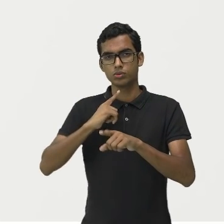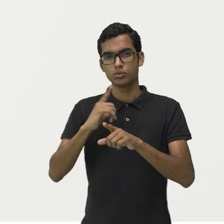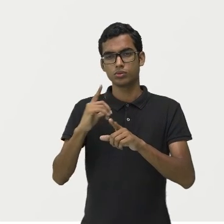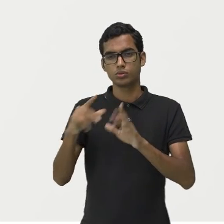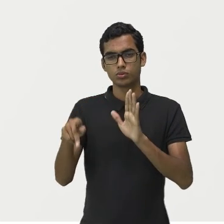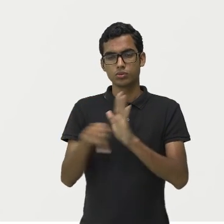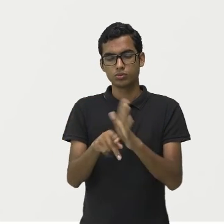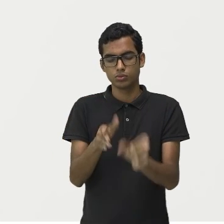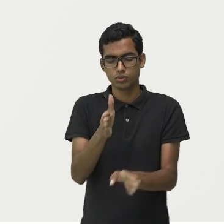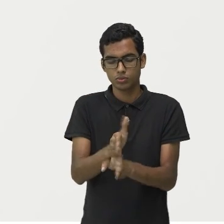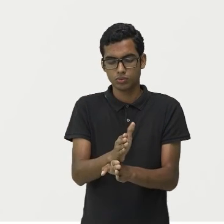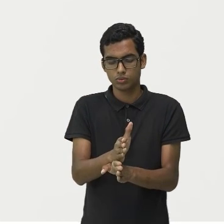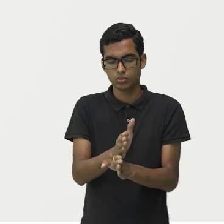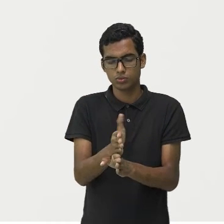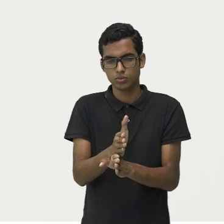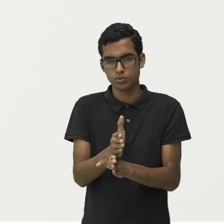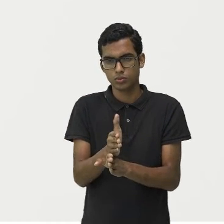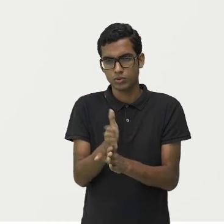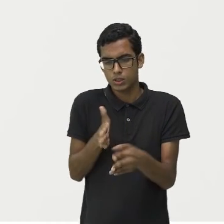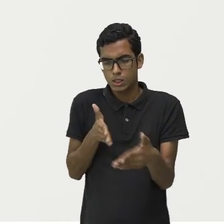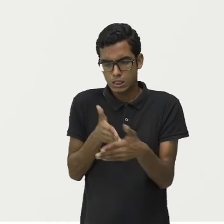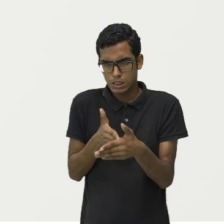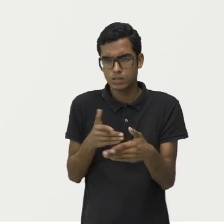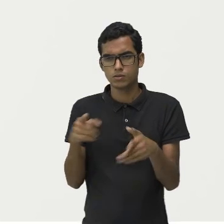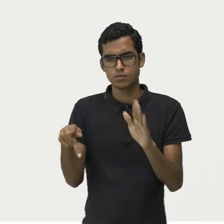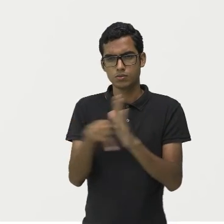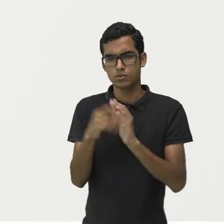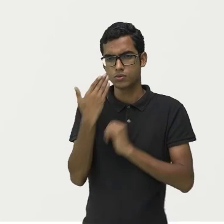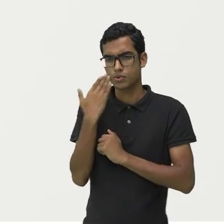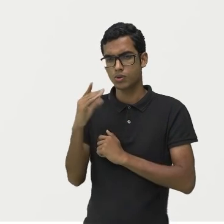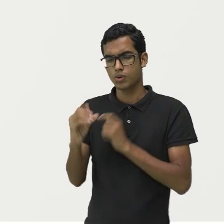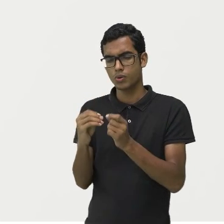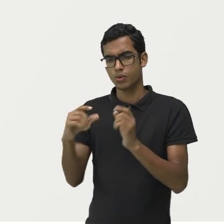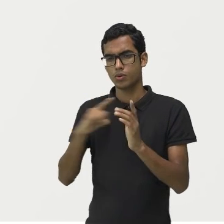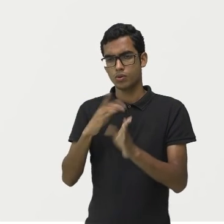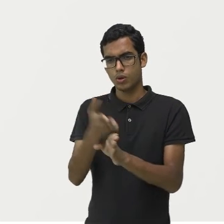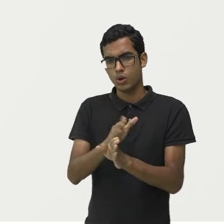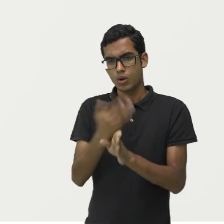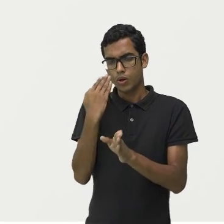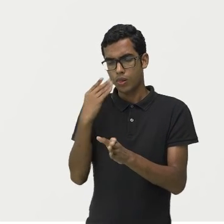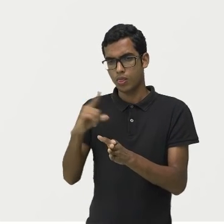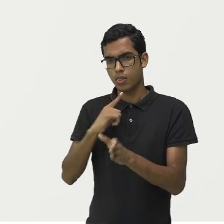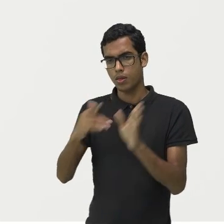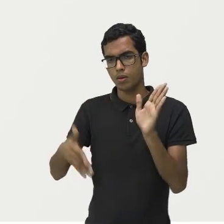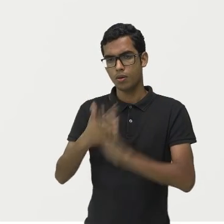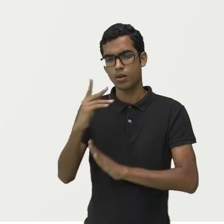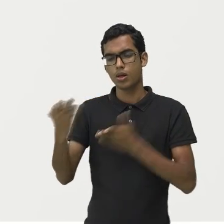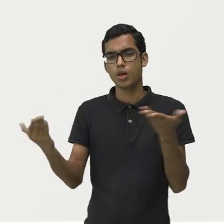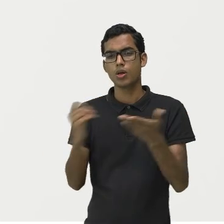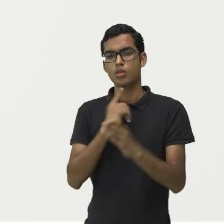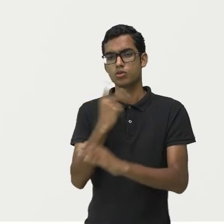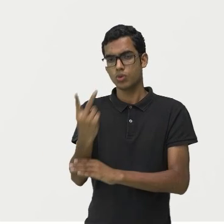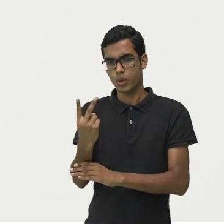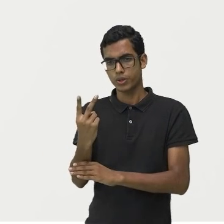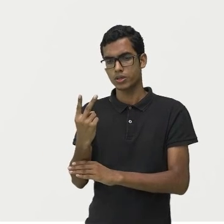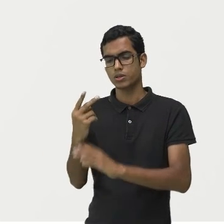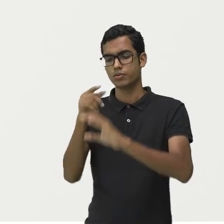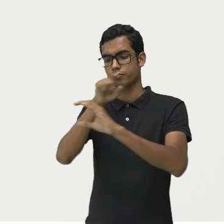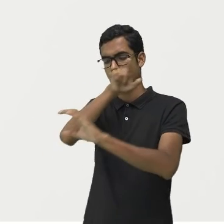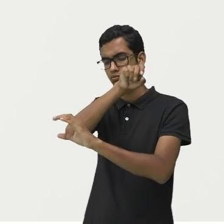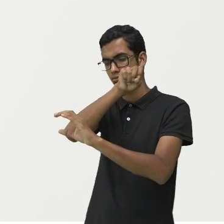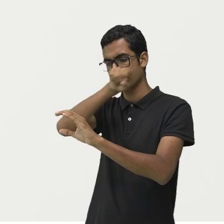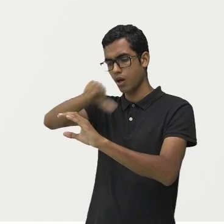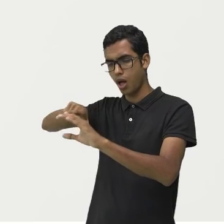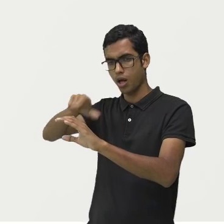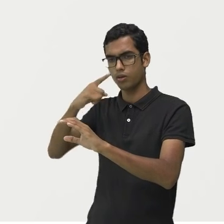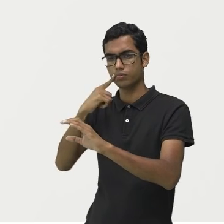eixo principal do espelho, na frente do espelho convexo. Veja que está passando 2 raios aqui pela ponta. Nós estamos